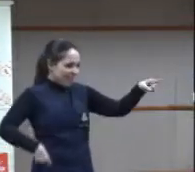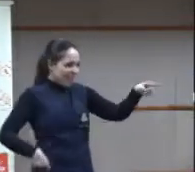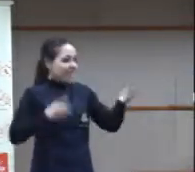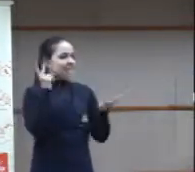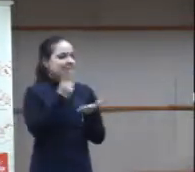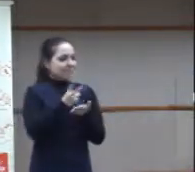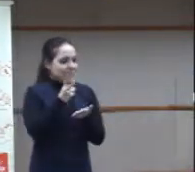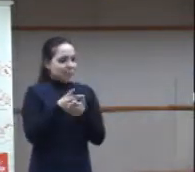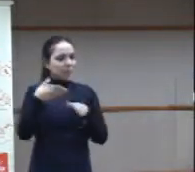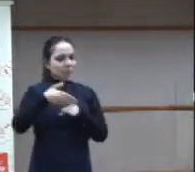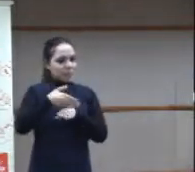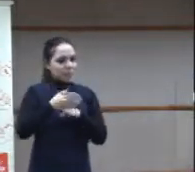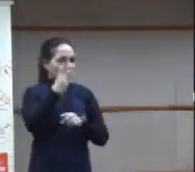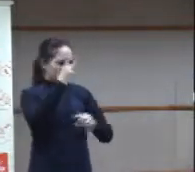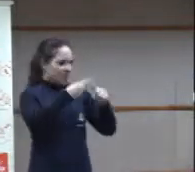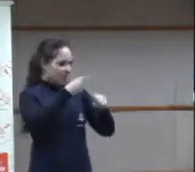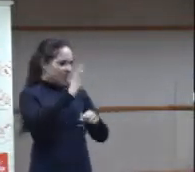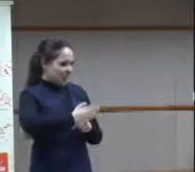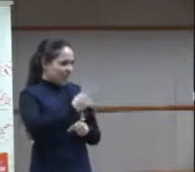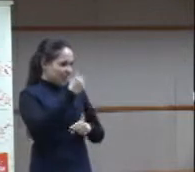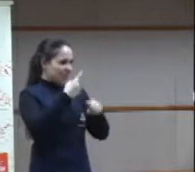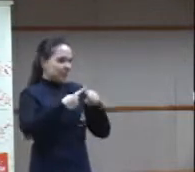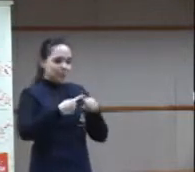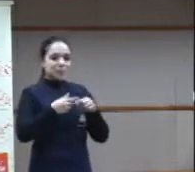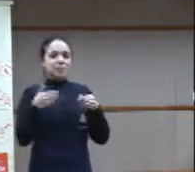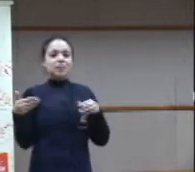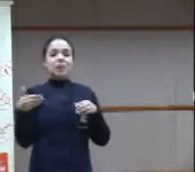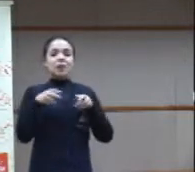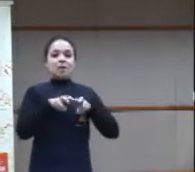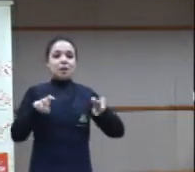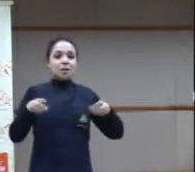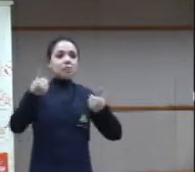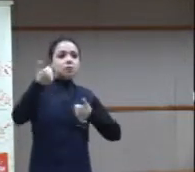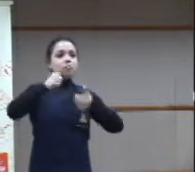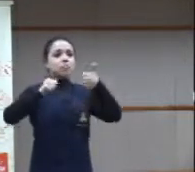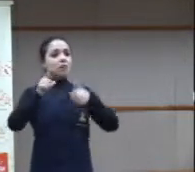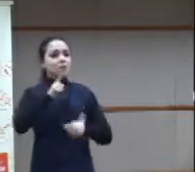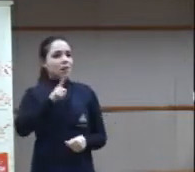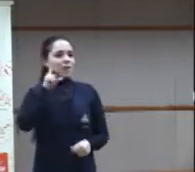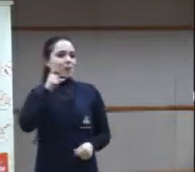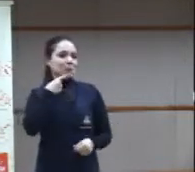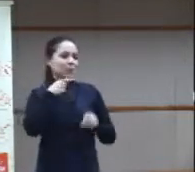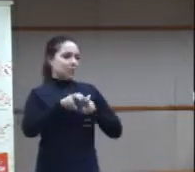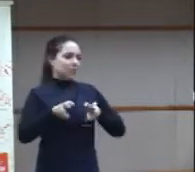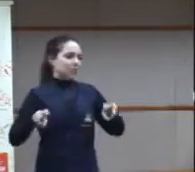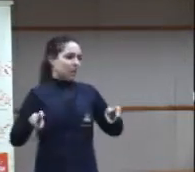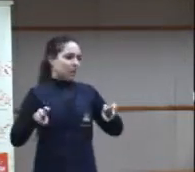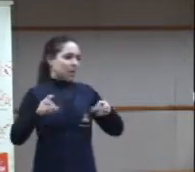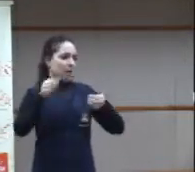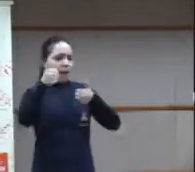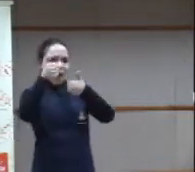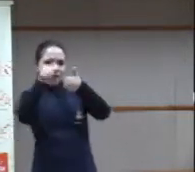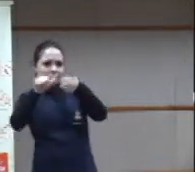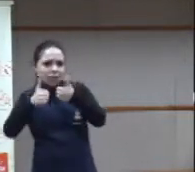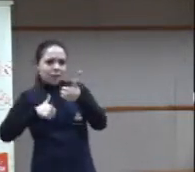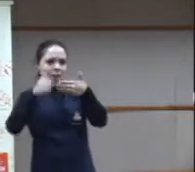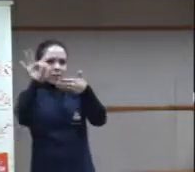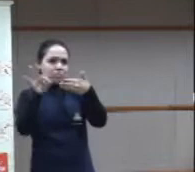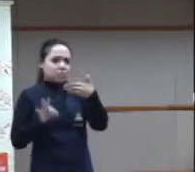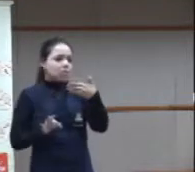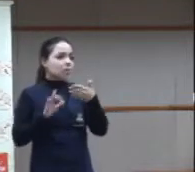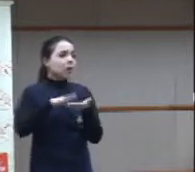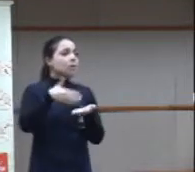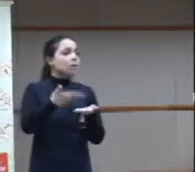Elisanete participou de umas 2. É a presença das pessoas surdas na banca que legitima